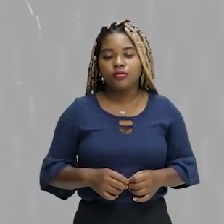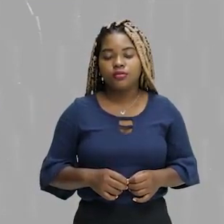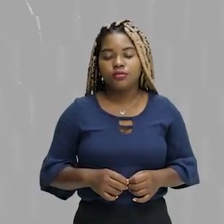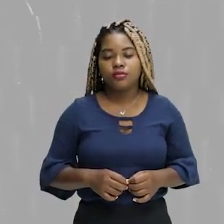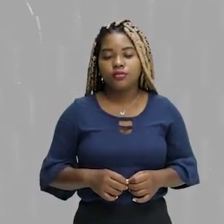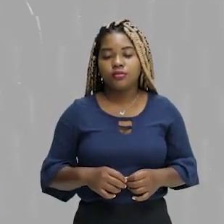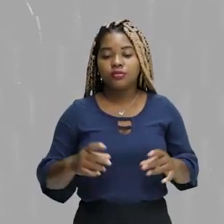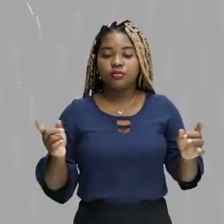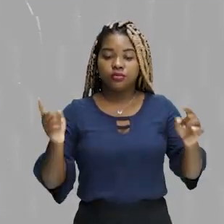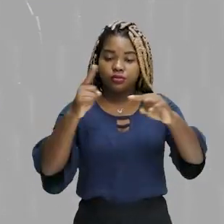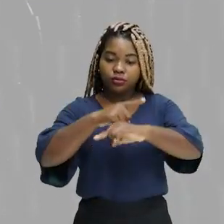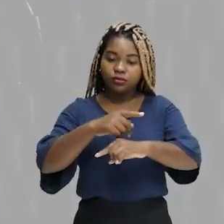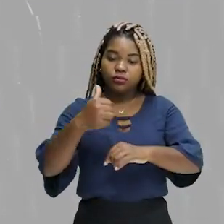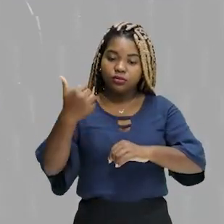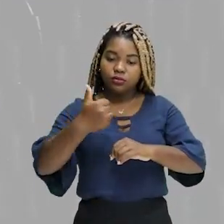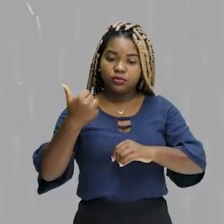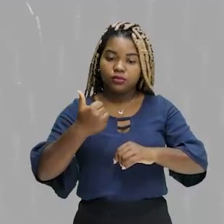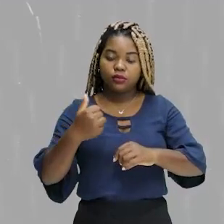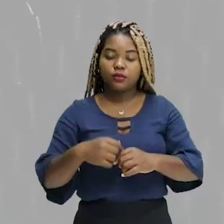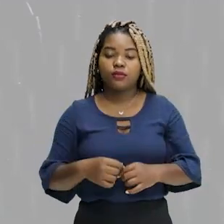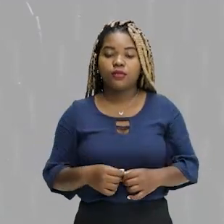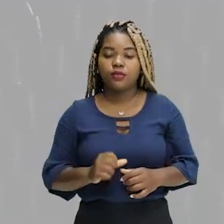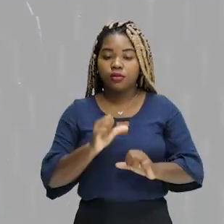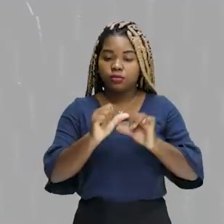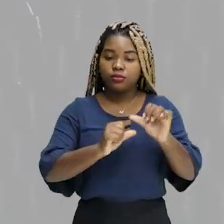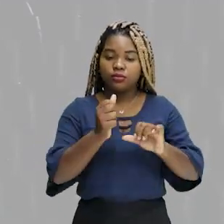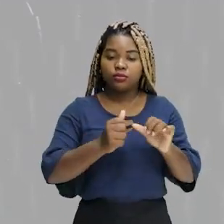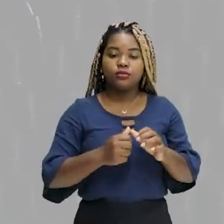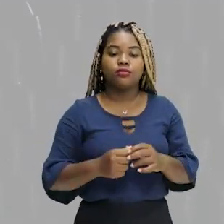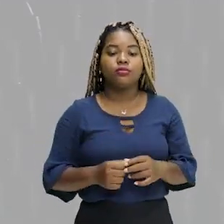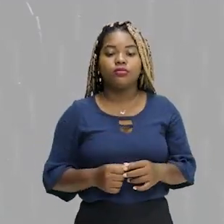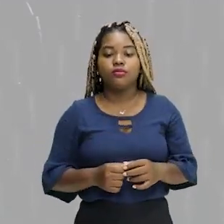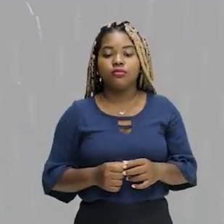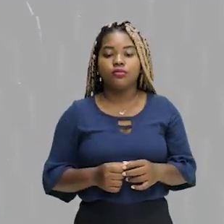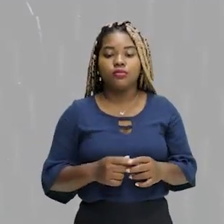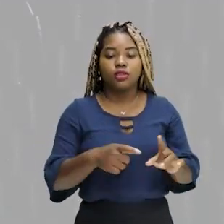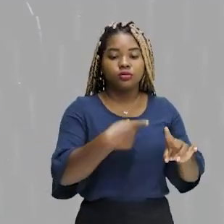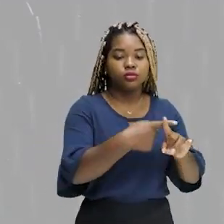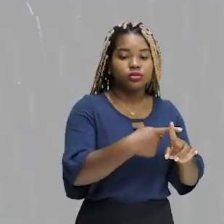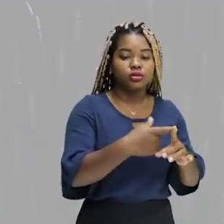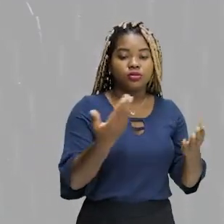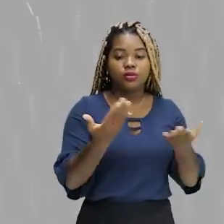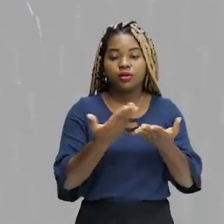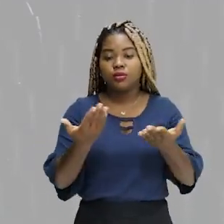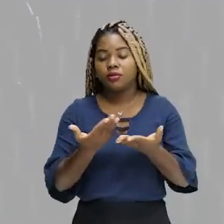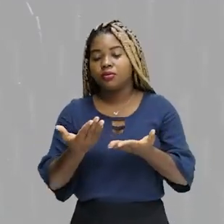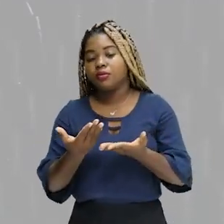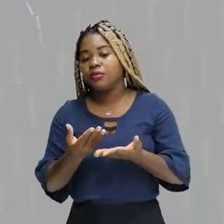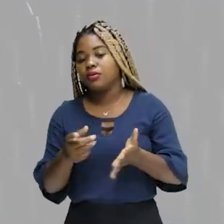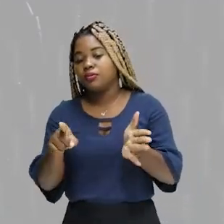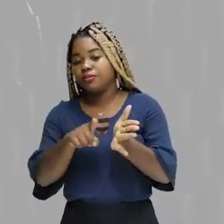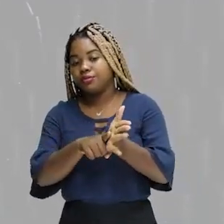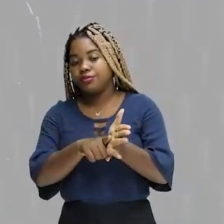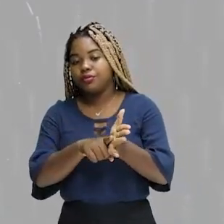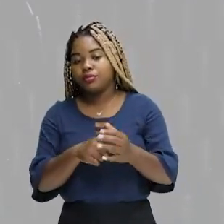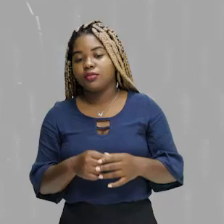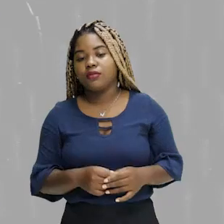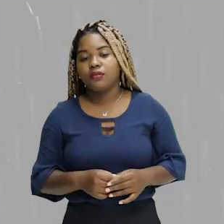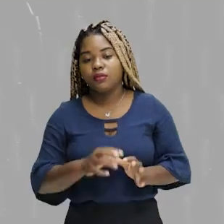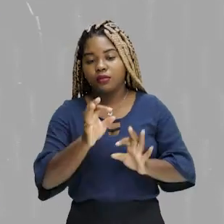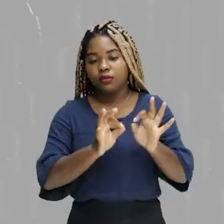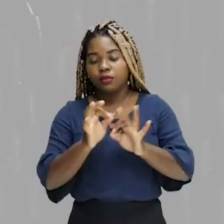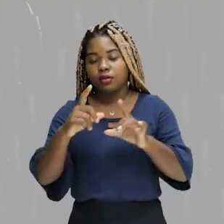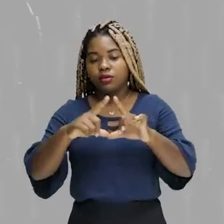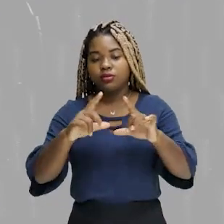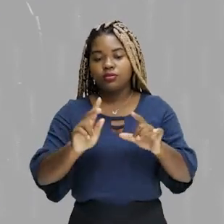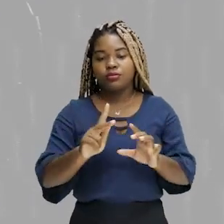precisou inverter a primeira equação, mudamos o sinal, que era positivo, passou a ser negativo. Feito